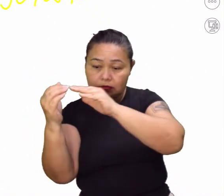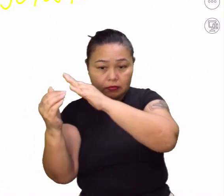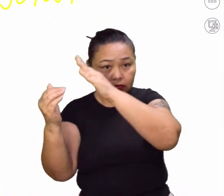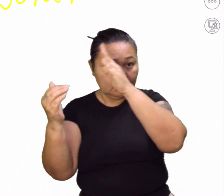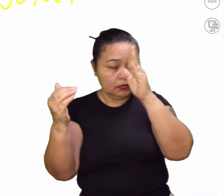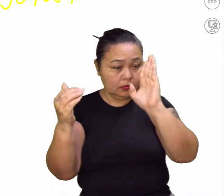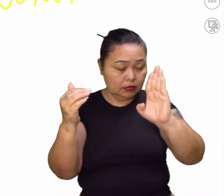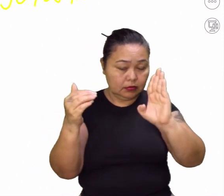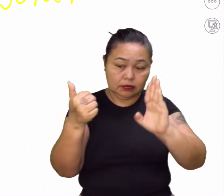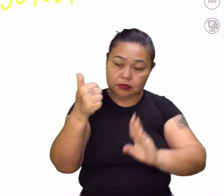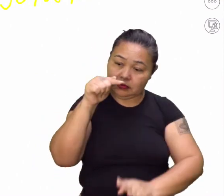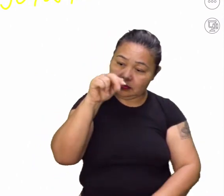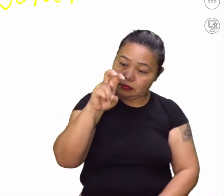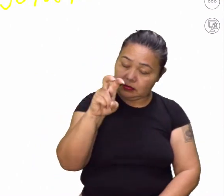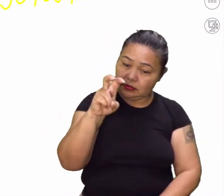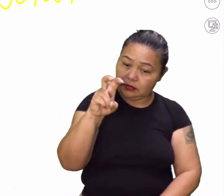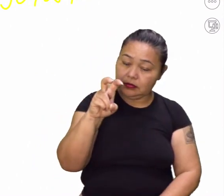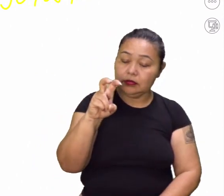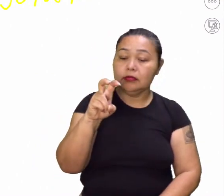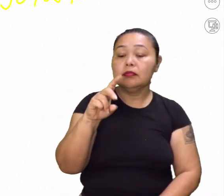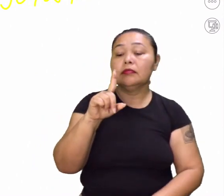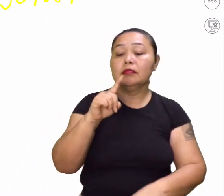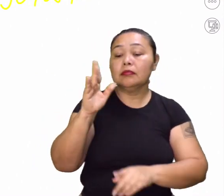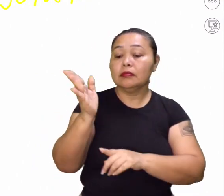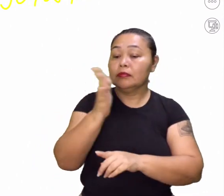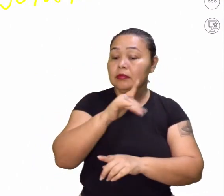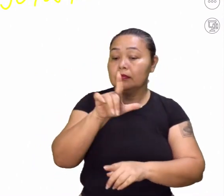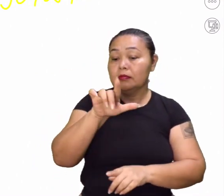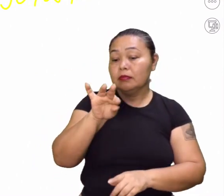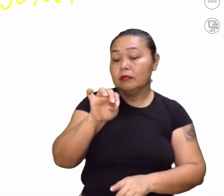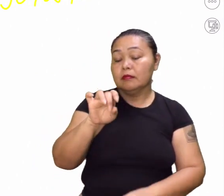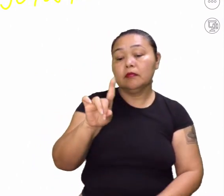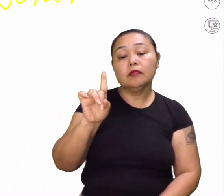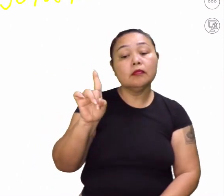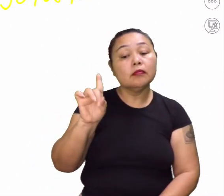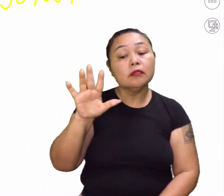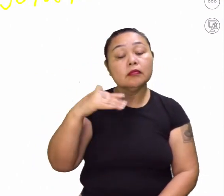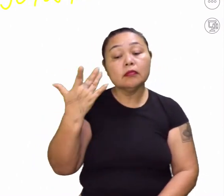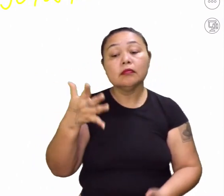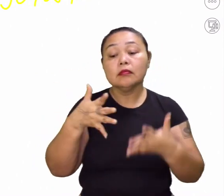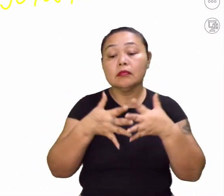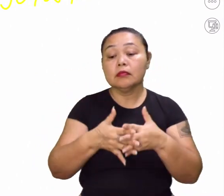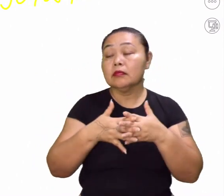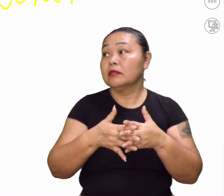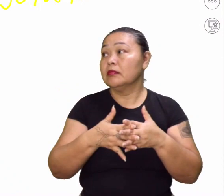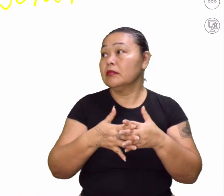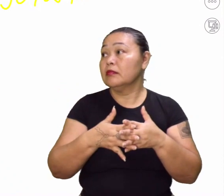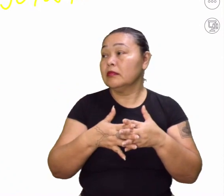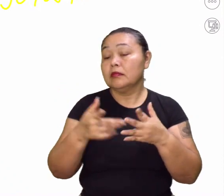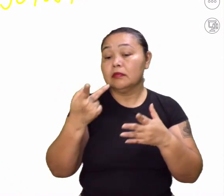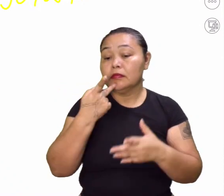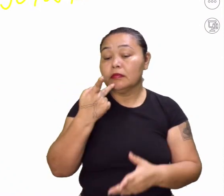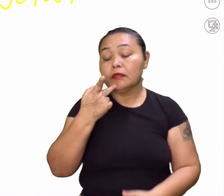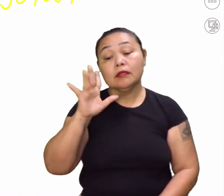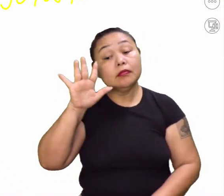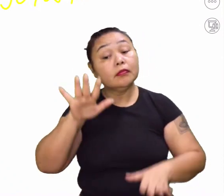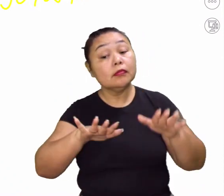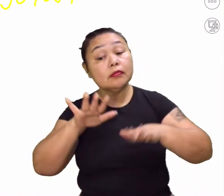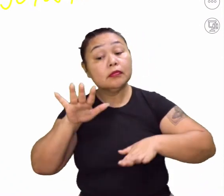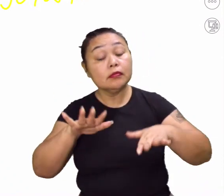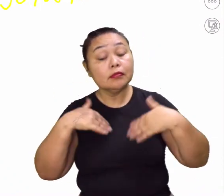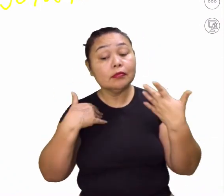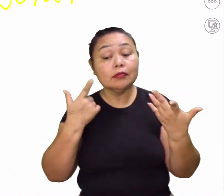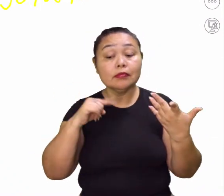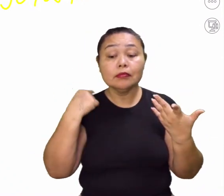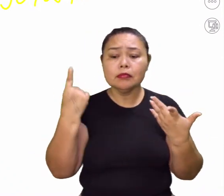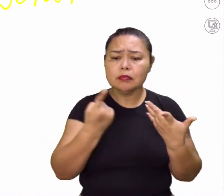para B, que está a 75 graus a leste. De repente, você poderia confundir e falar o seguinte: